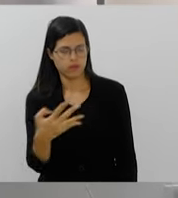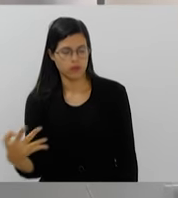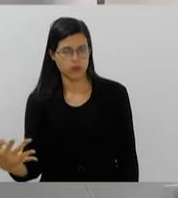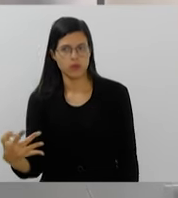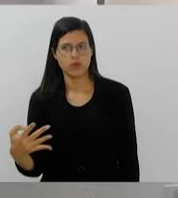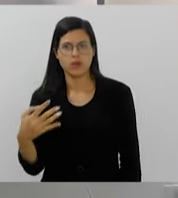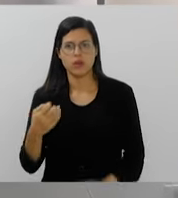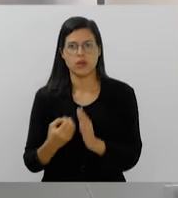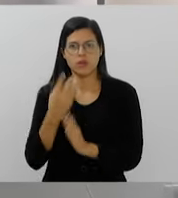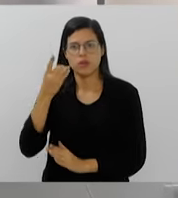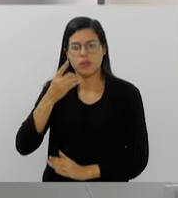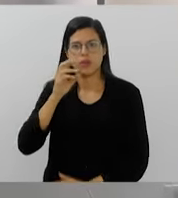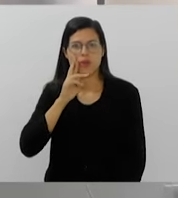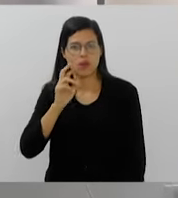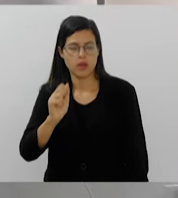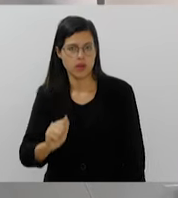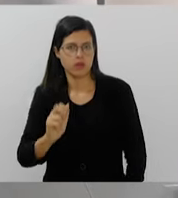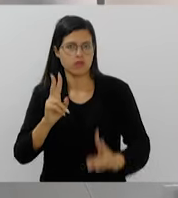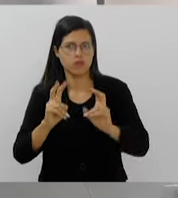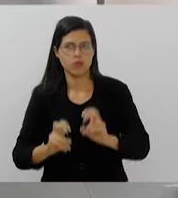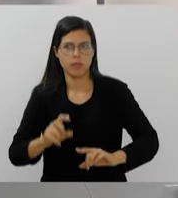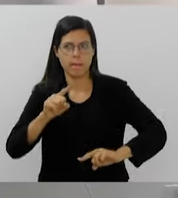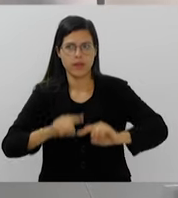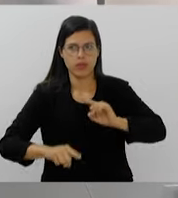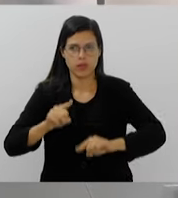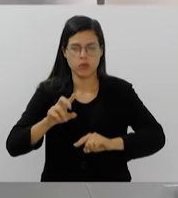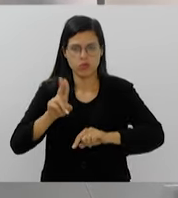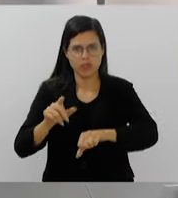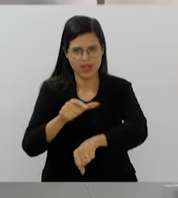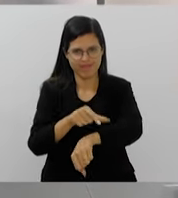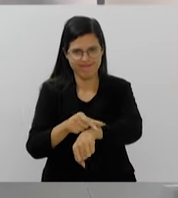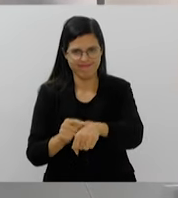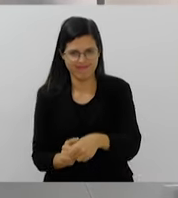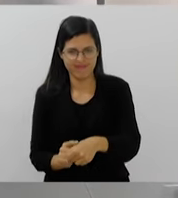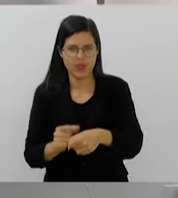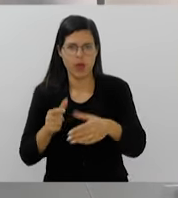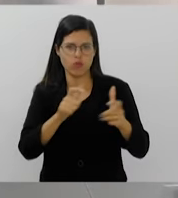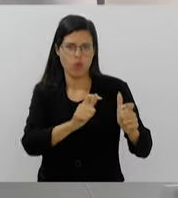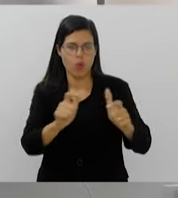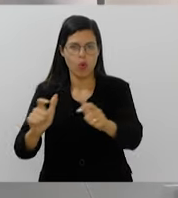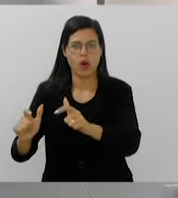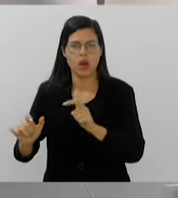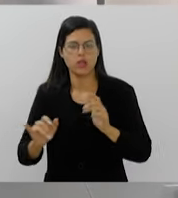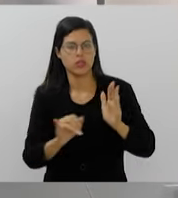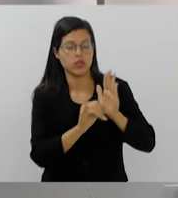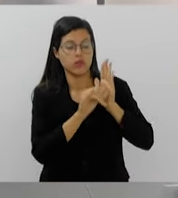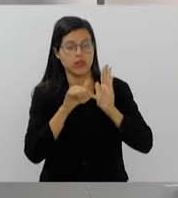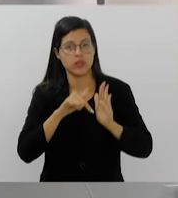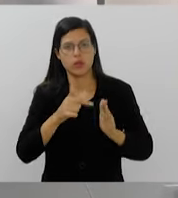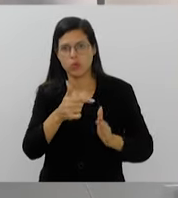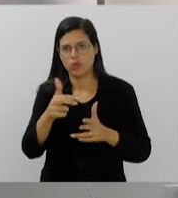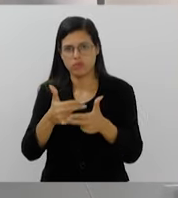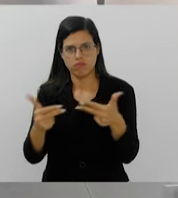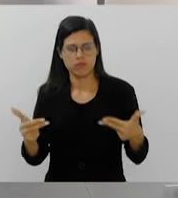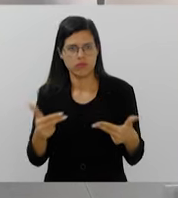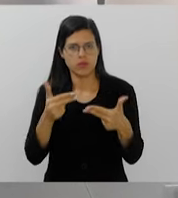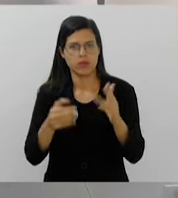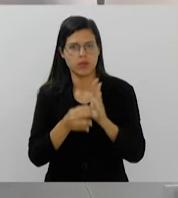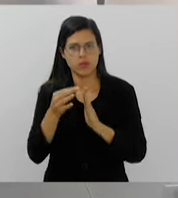autoria do deputado Rodrigo Amorim, que dispõe sobre material utilizado em pulseiras de identificação de acesso a locais no âmbito do estado do Rio de Janeiro e da outras providências. Para aparecer, deputado Luiz